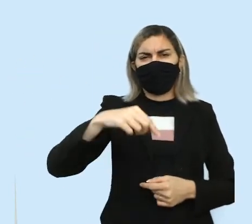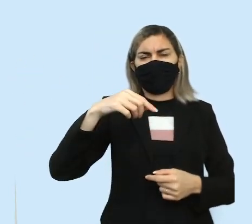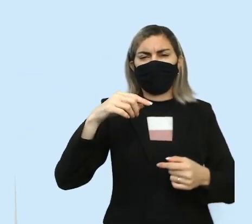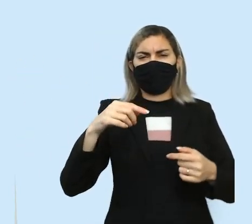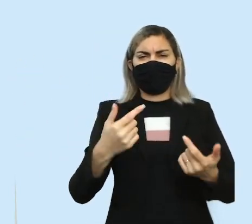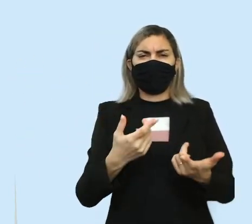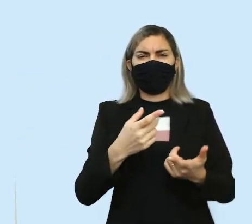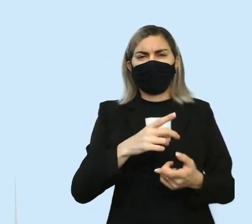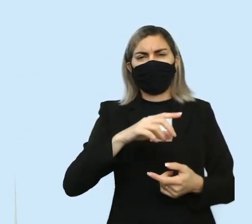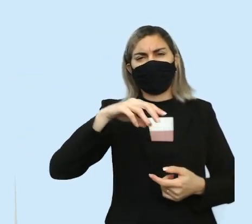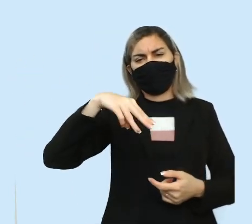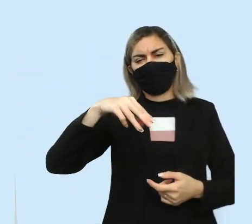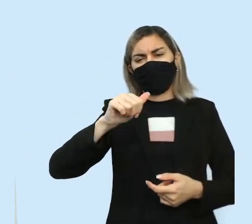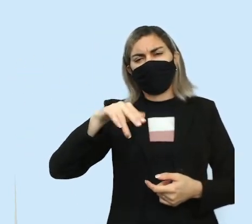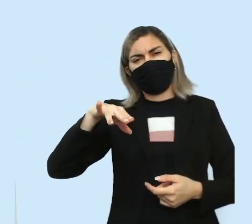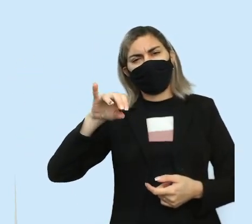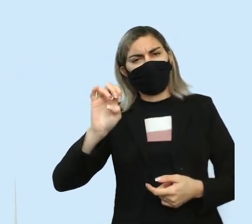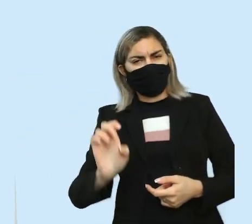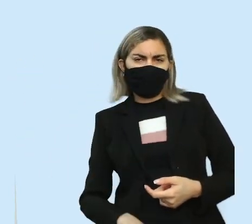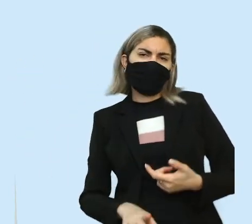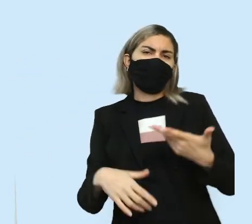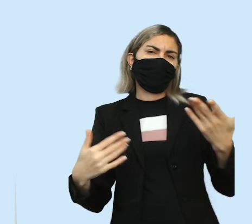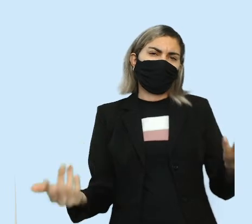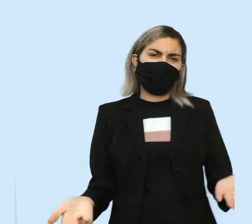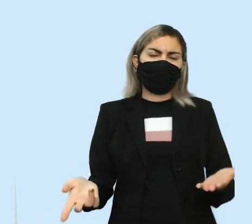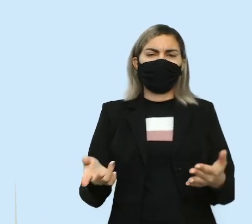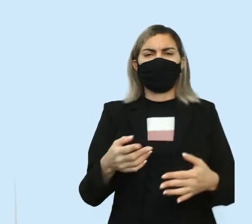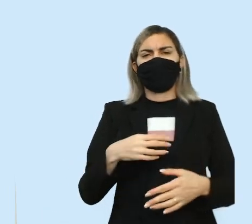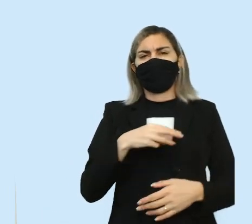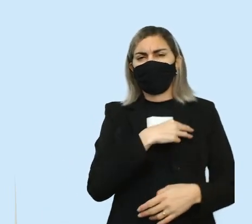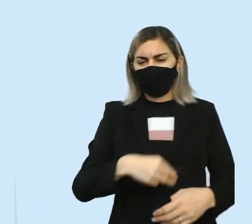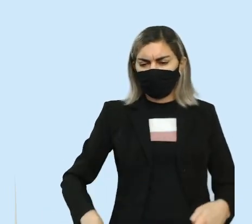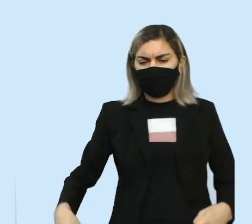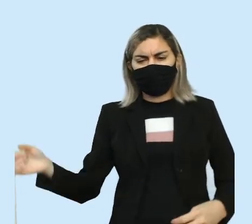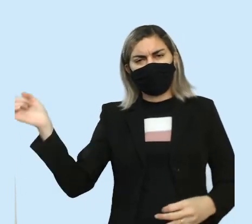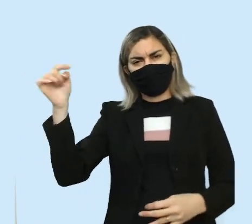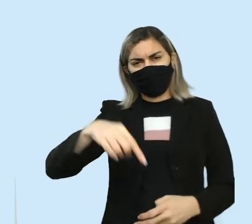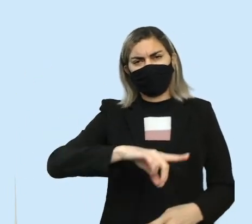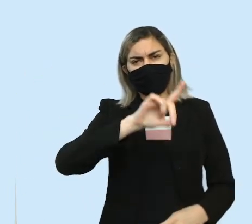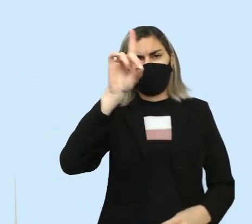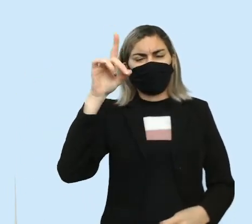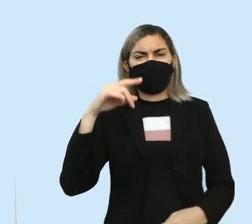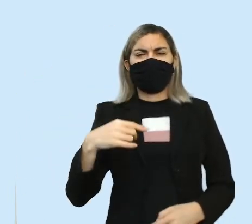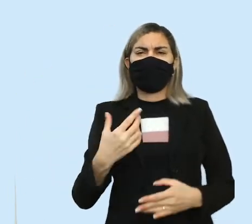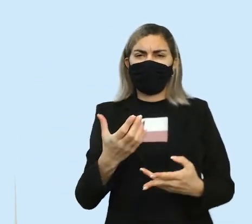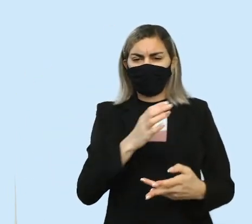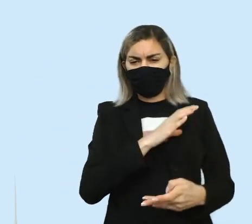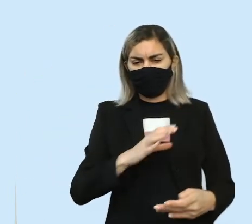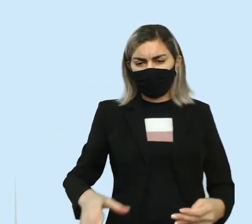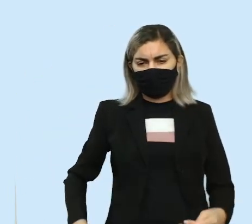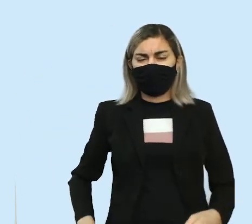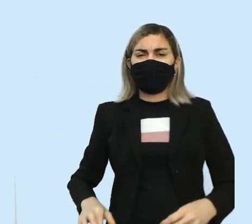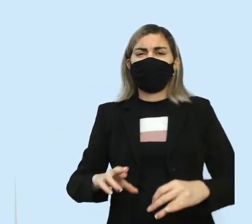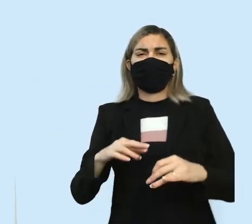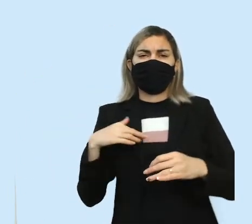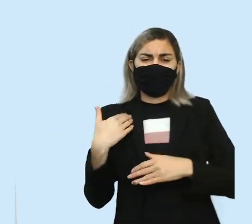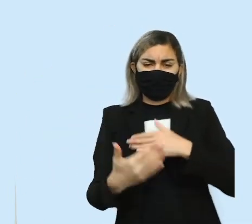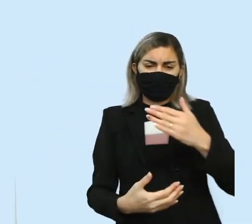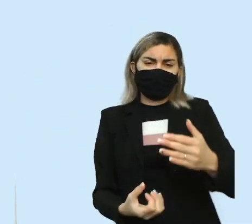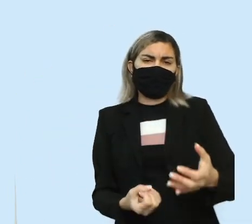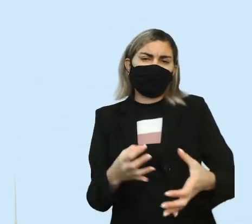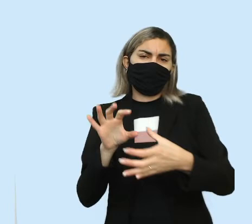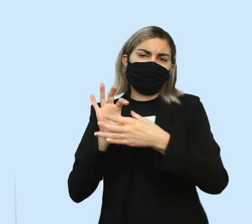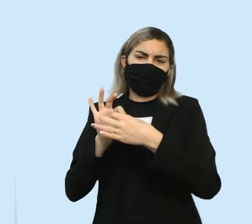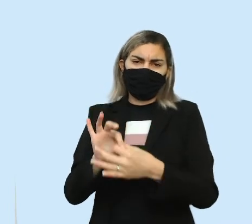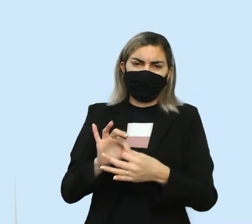Deus ou Alá, e como seria no caso do Maomé, e enviado aqui por Deus. Então, para o cristianismo, a gente tem uma história de criar um